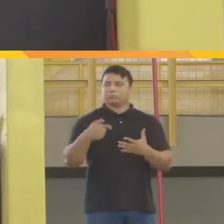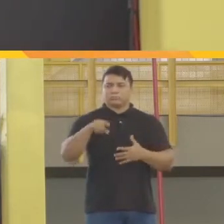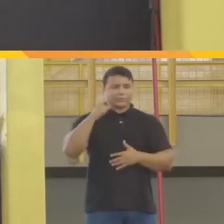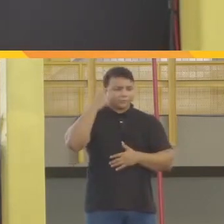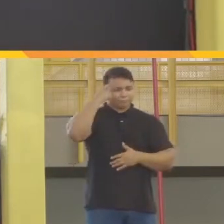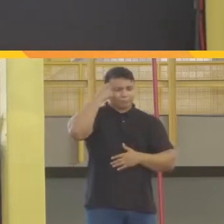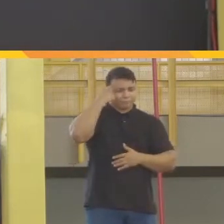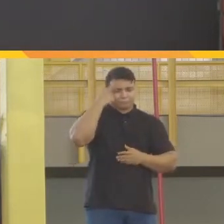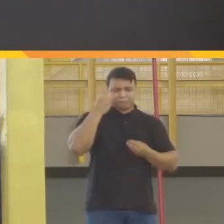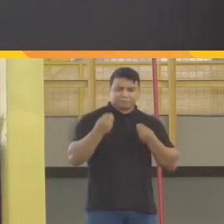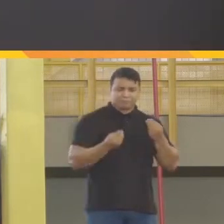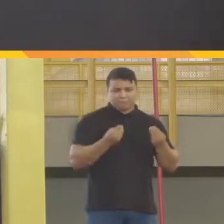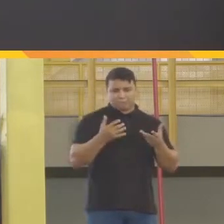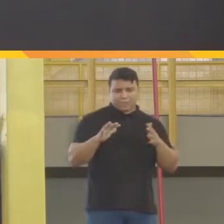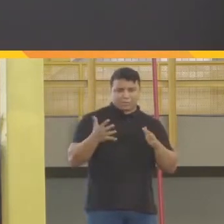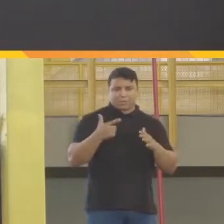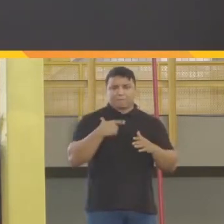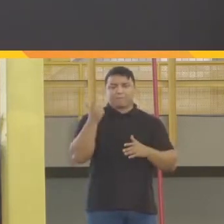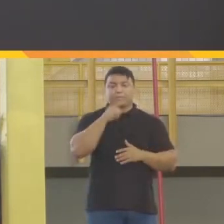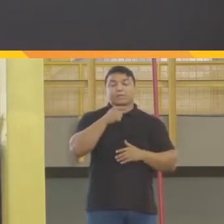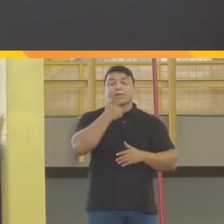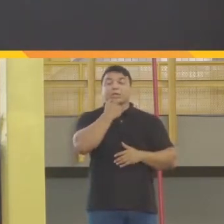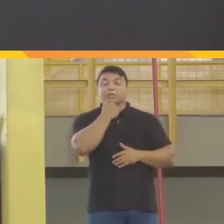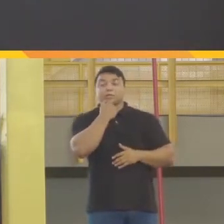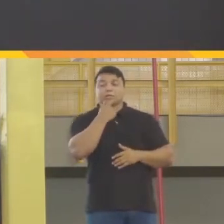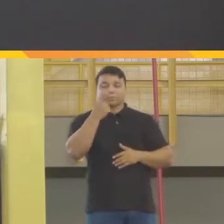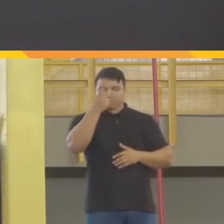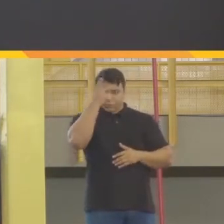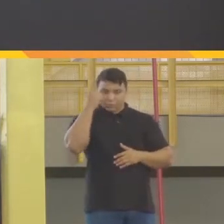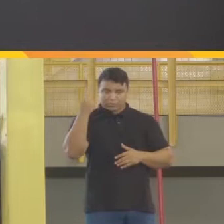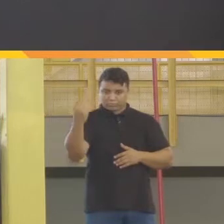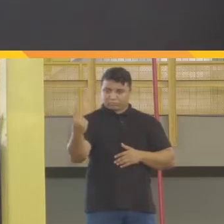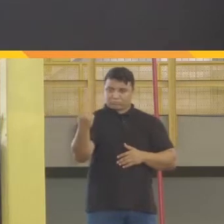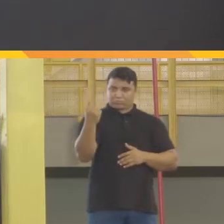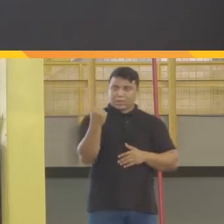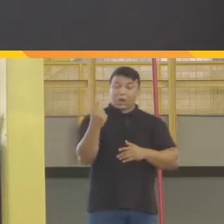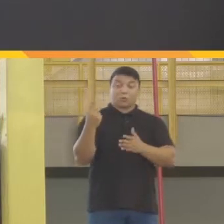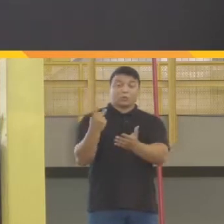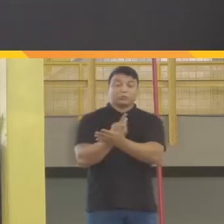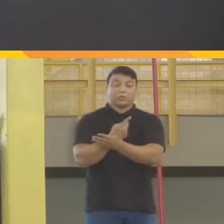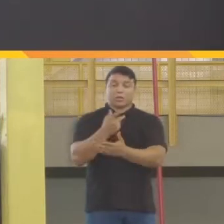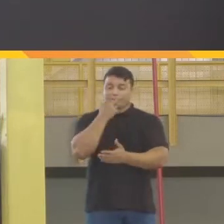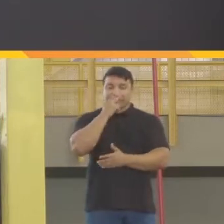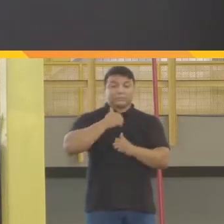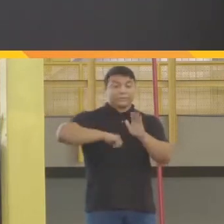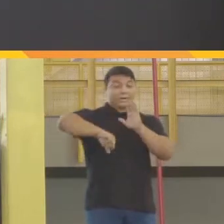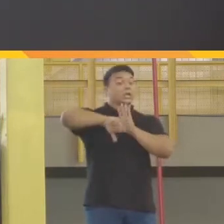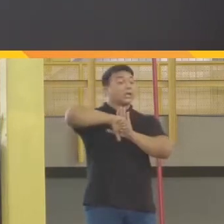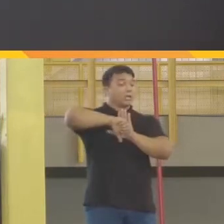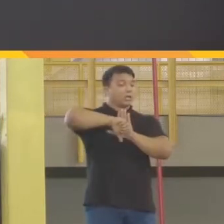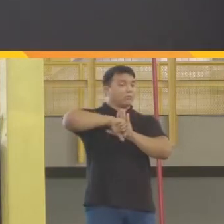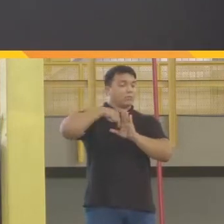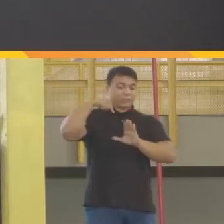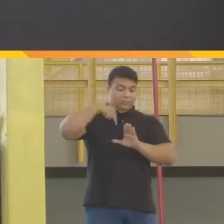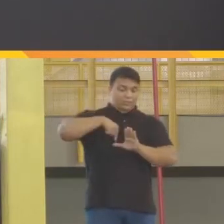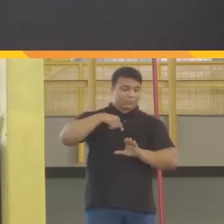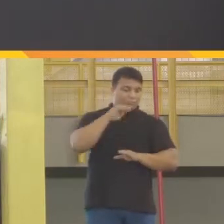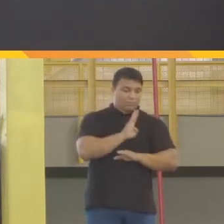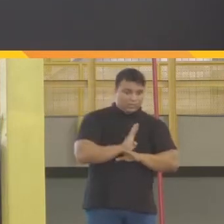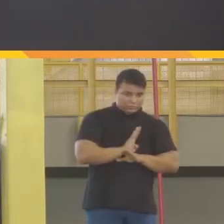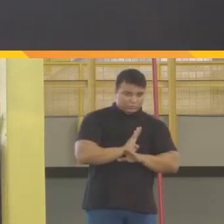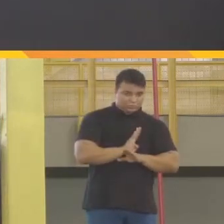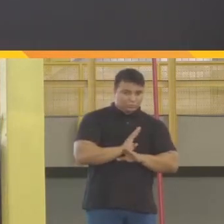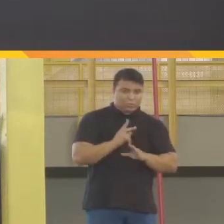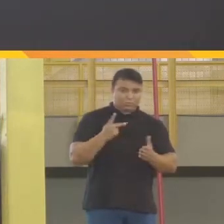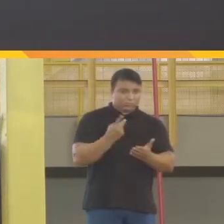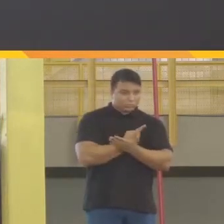ter uma ideia das vantagens. Se um inglês cometesse algum tipo de crime no Brasil,